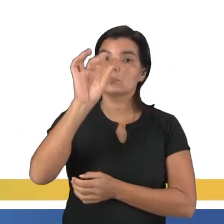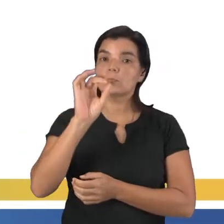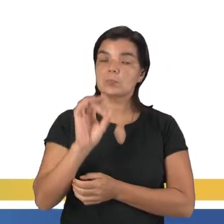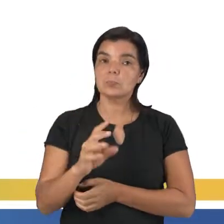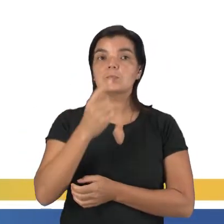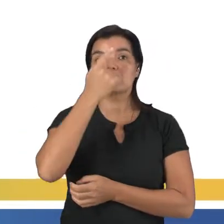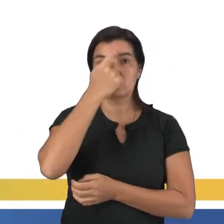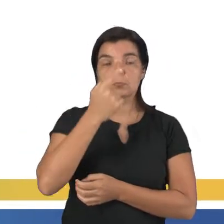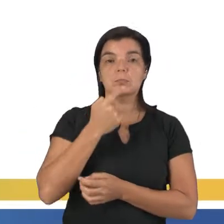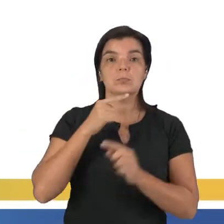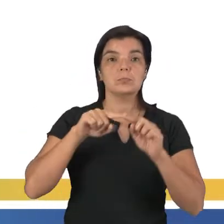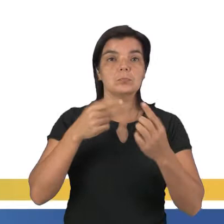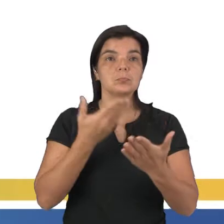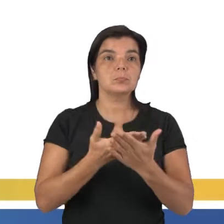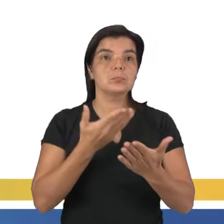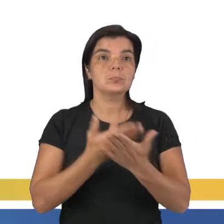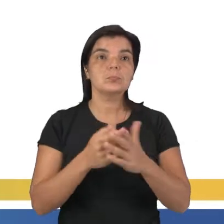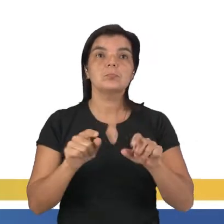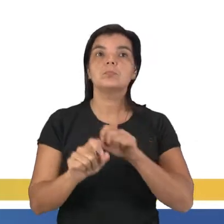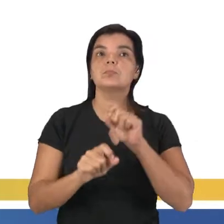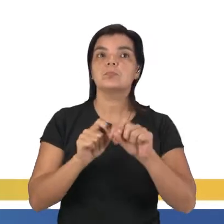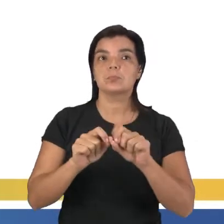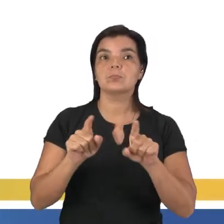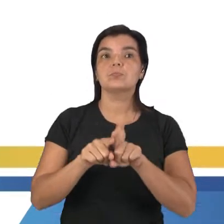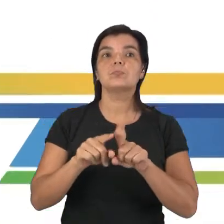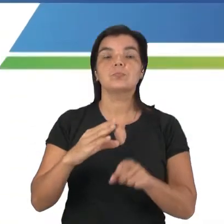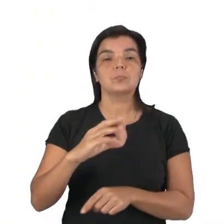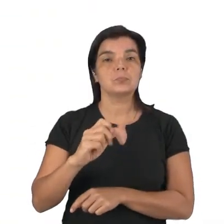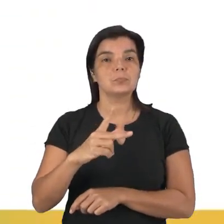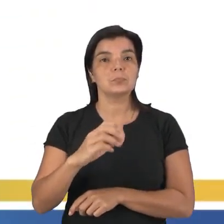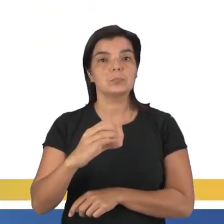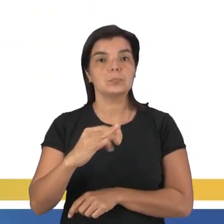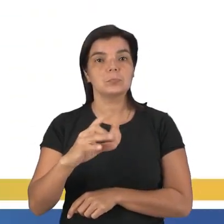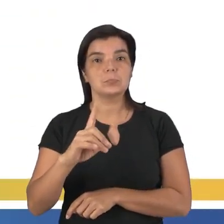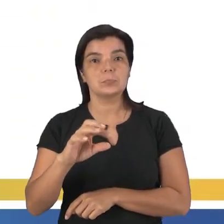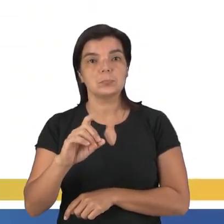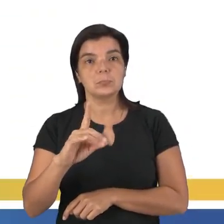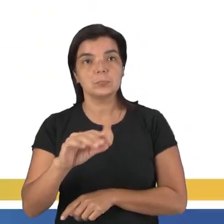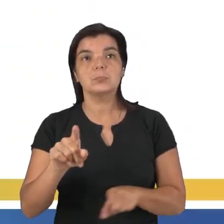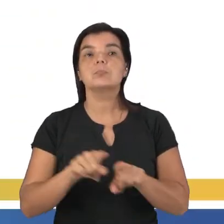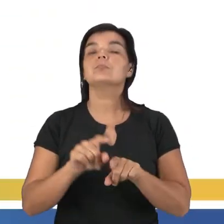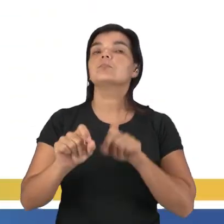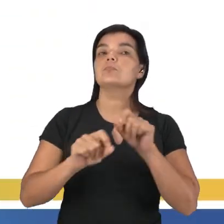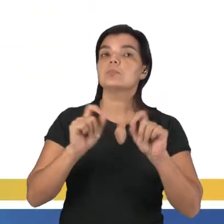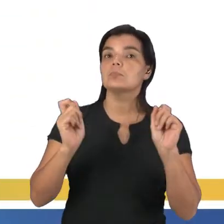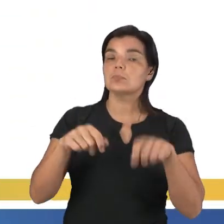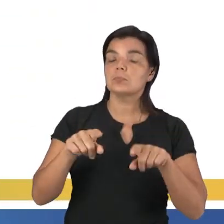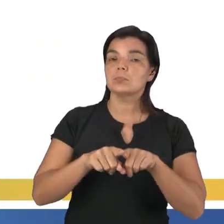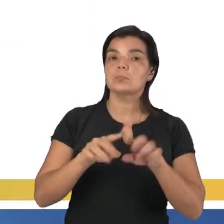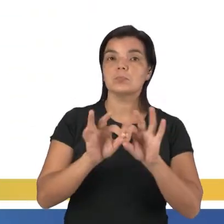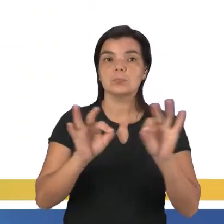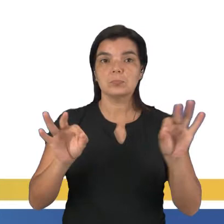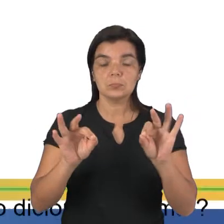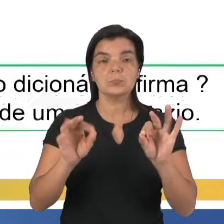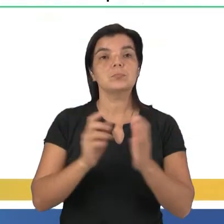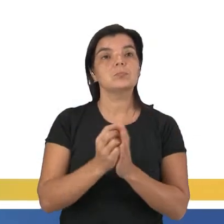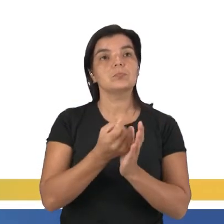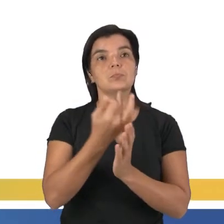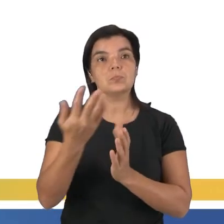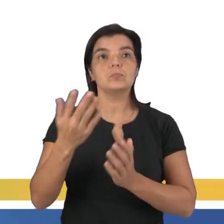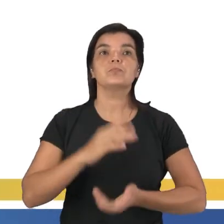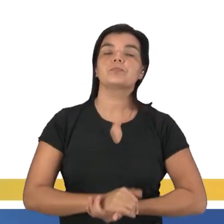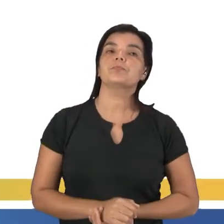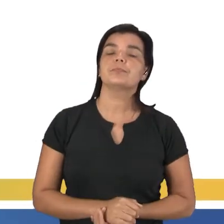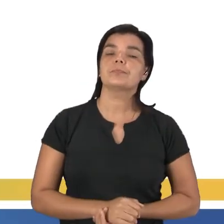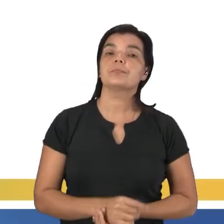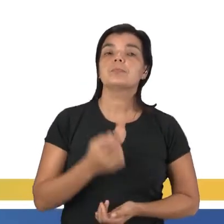símbolo. Só que na aula de hoje vamos falar de capacidade, tá ok? Então lembre, grandeza é tudo aquilo que pode ser contado ou medido.